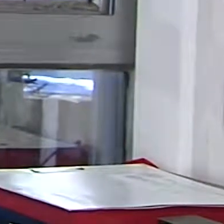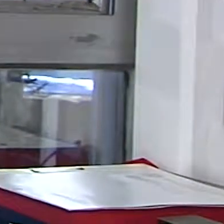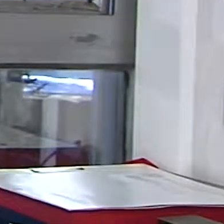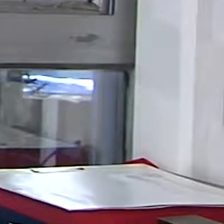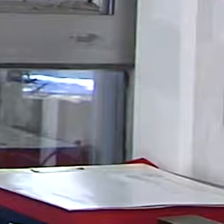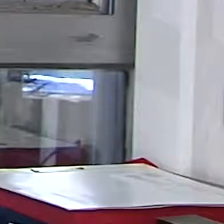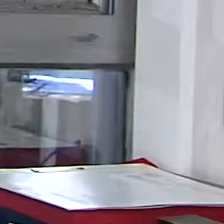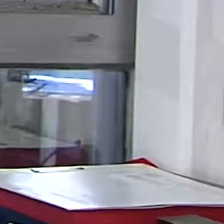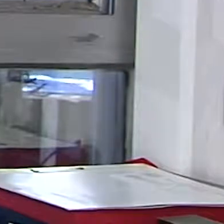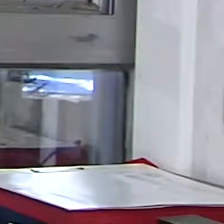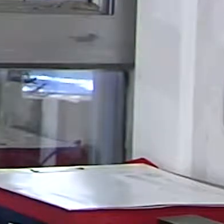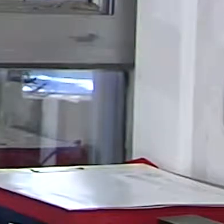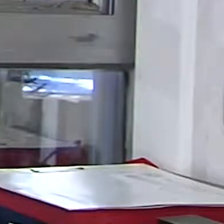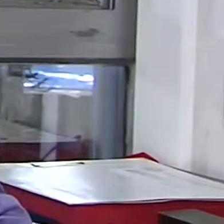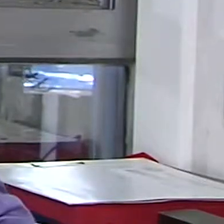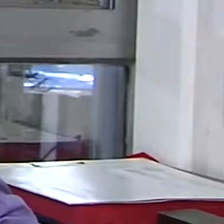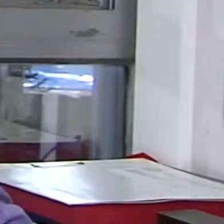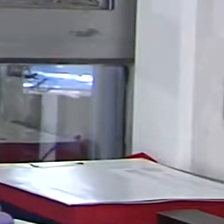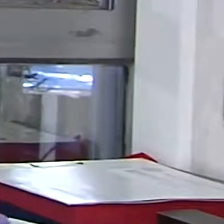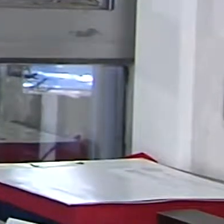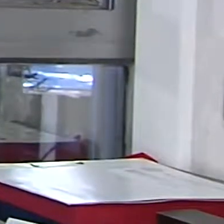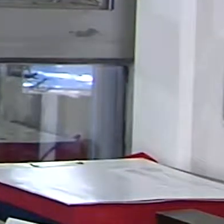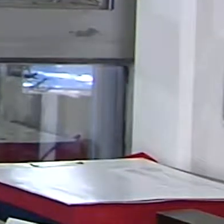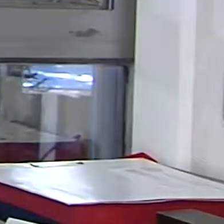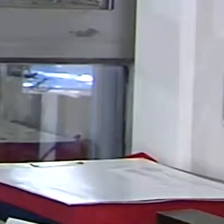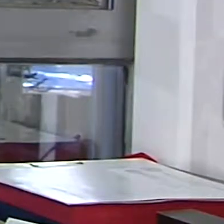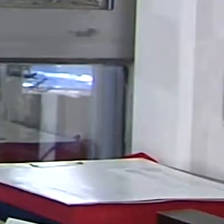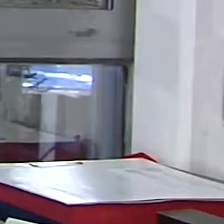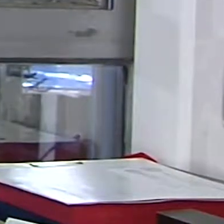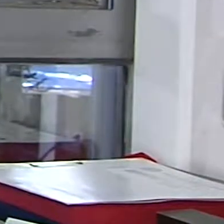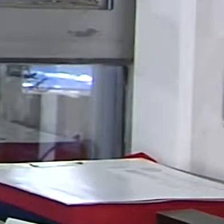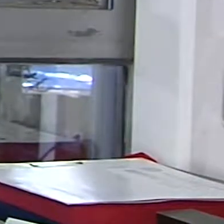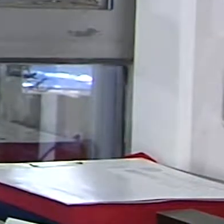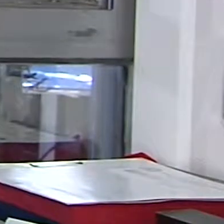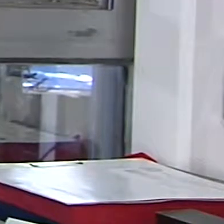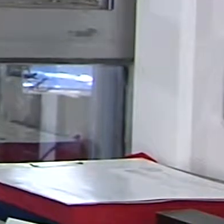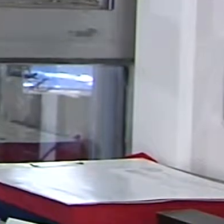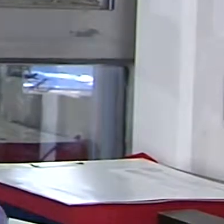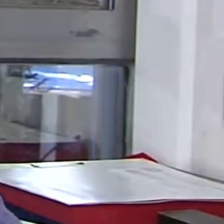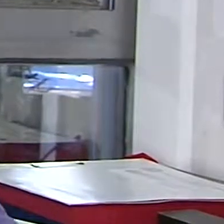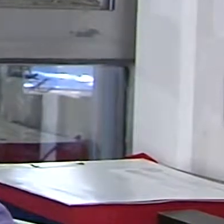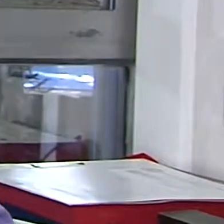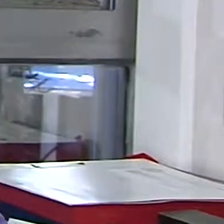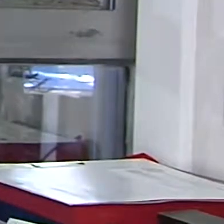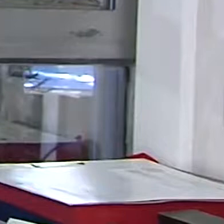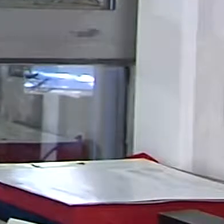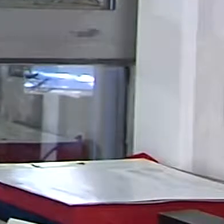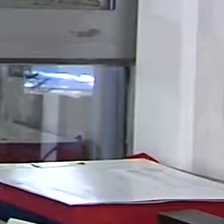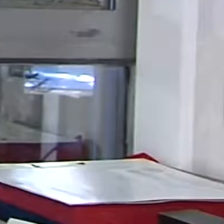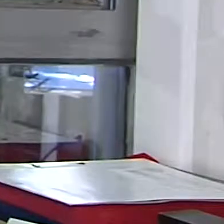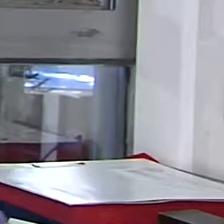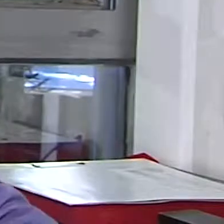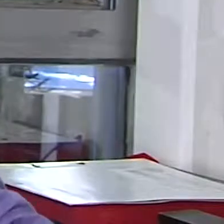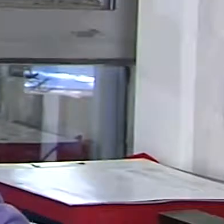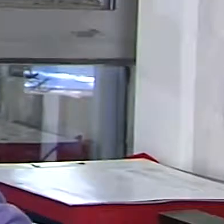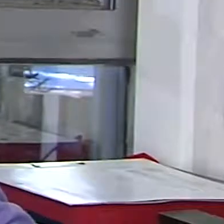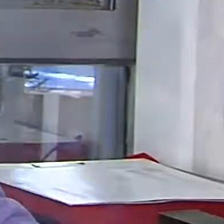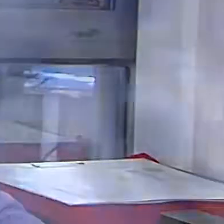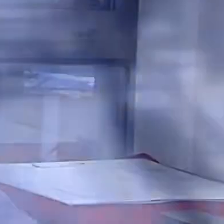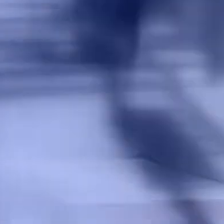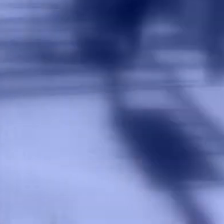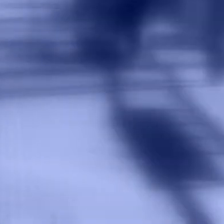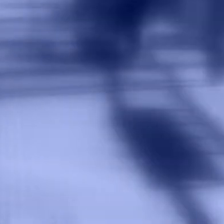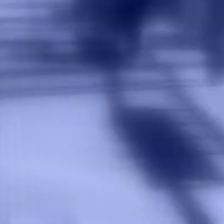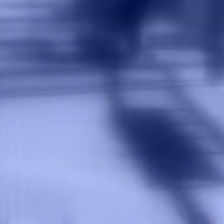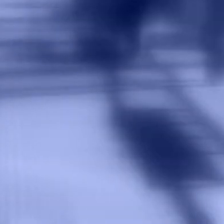é previsto de alguma forma. Nós não temos mais cobradores nos ônibus de Campinas. E a tarifa é a mais alta do país, é mais alta que São Paulo,